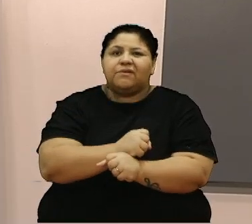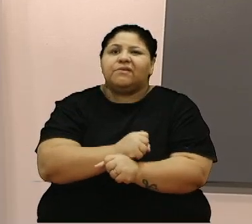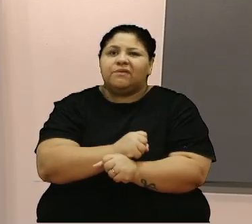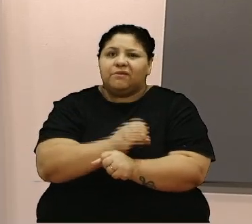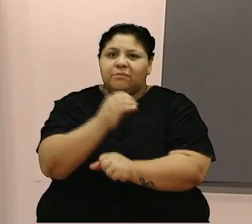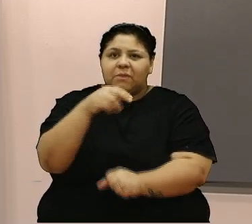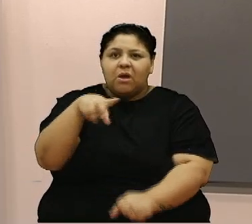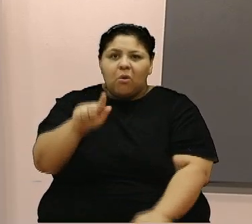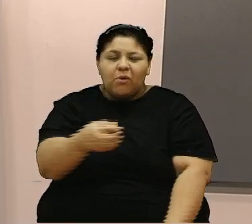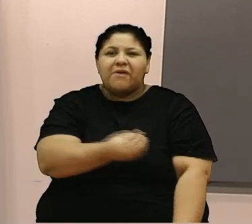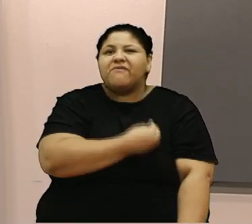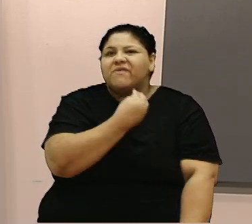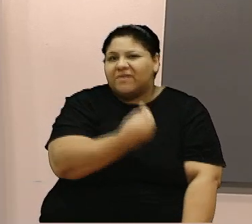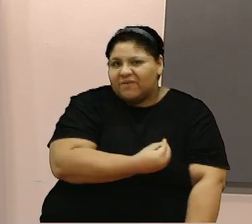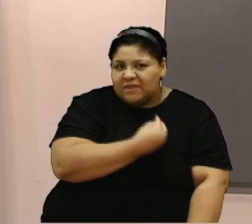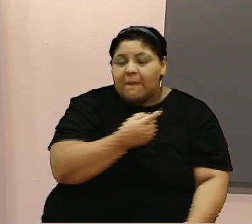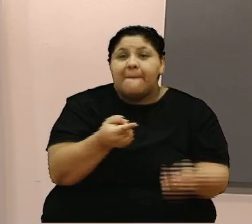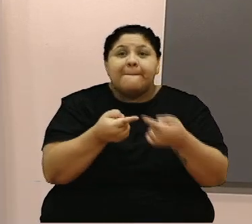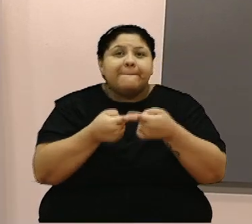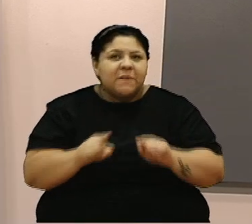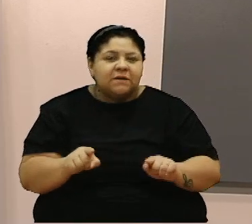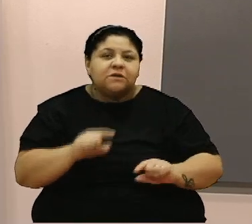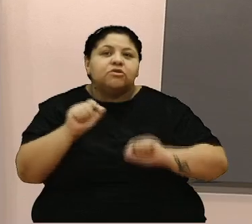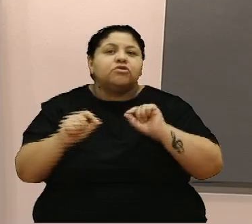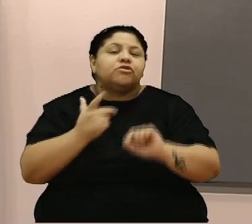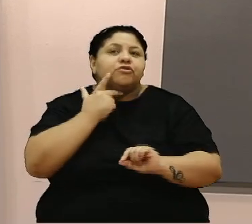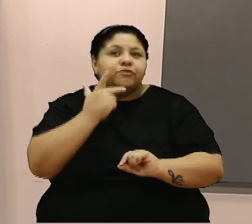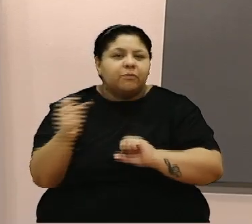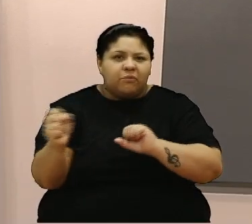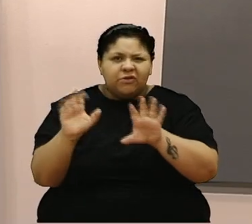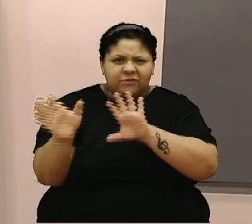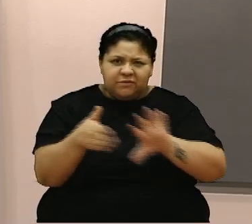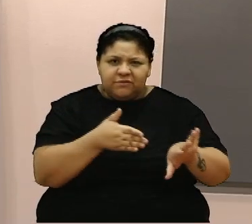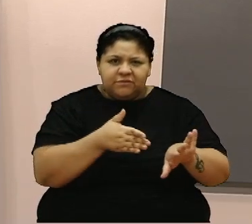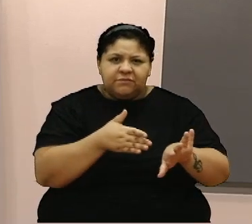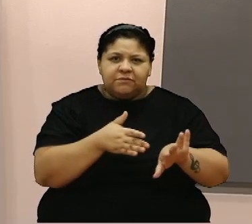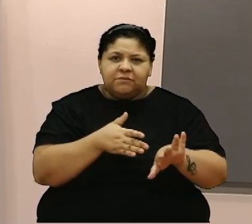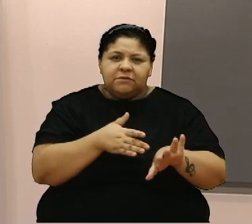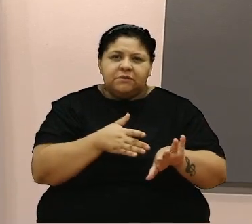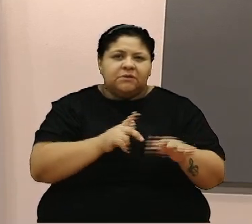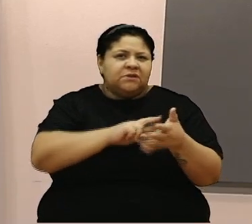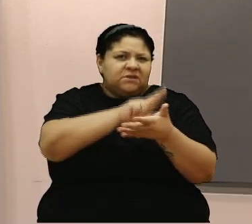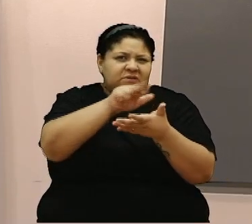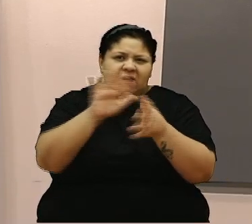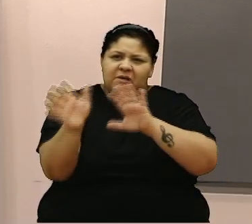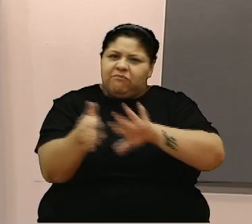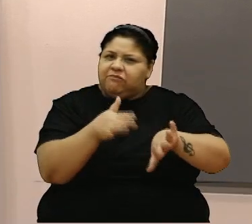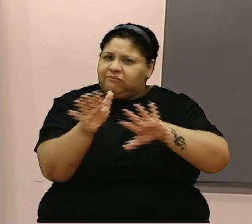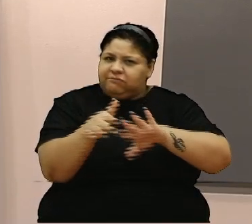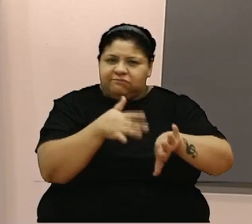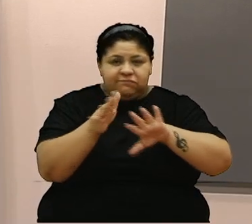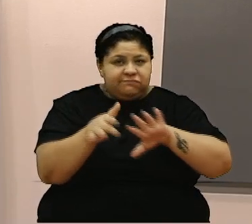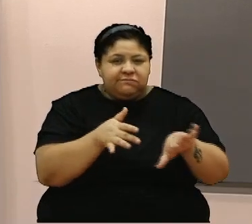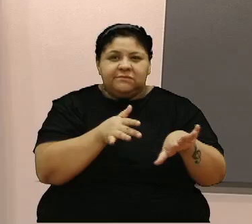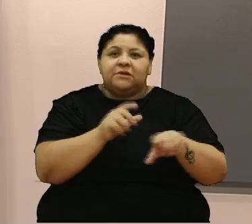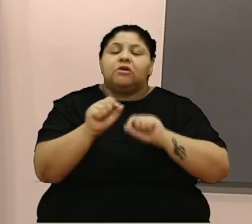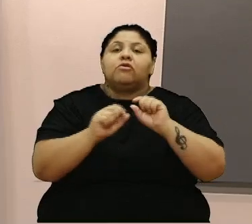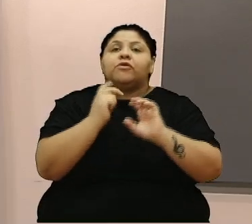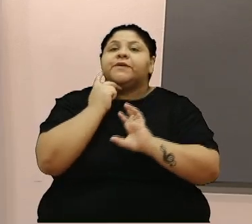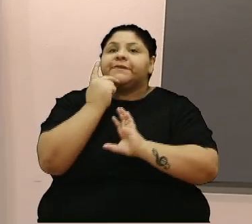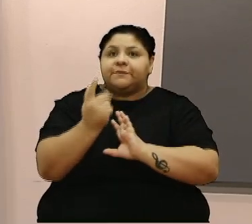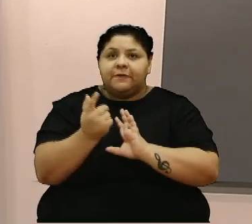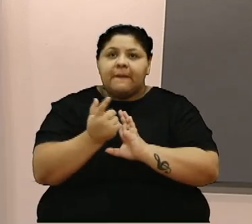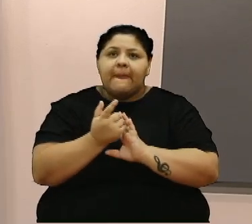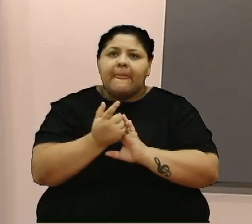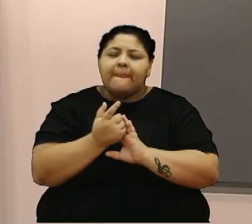ONG Vida, mas o que eu estou falando aqui, pode passar o próximo, são várias postagens. O que eu estou